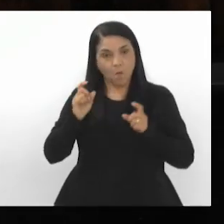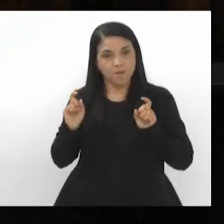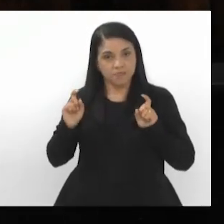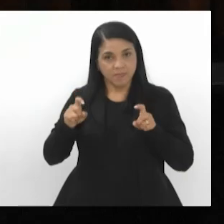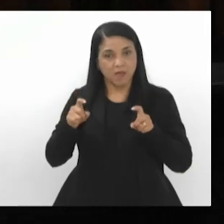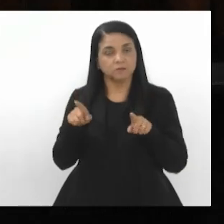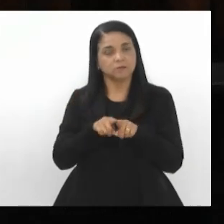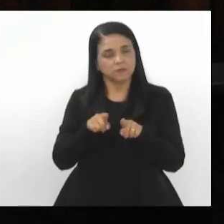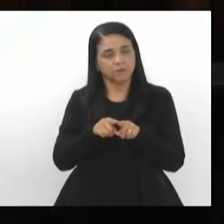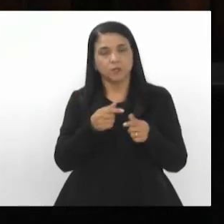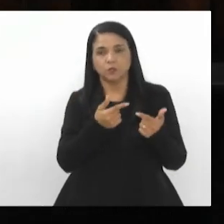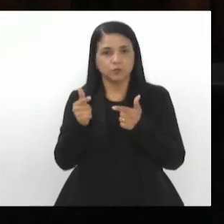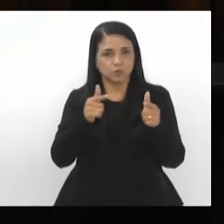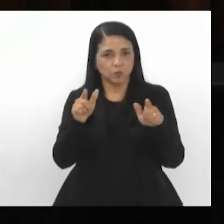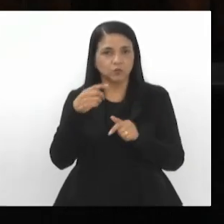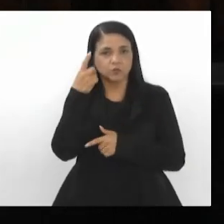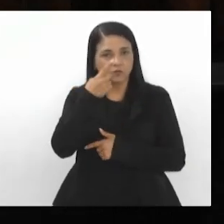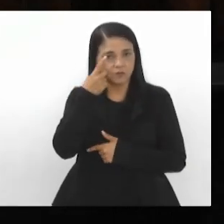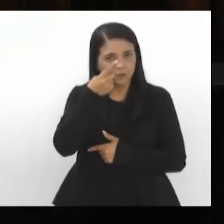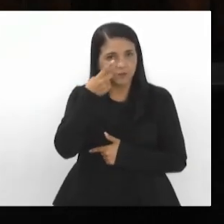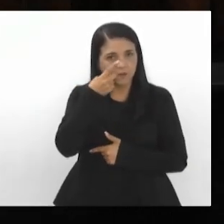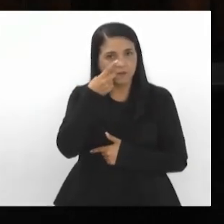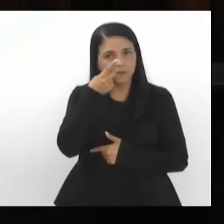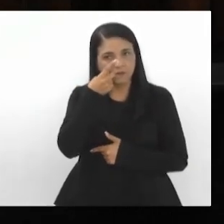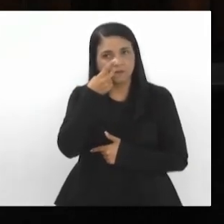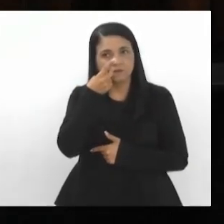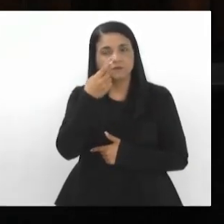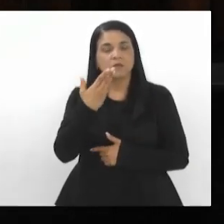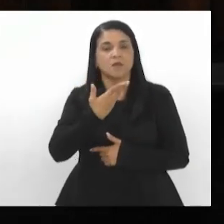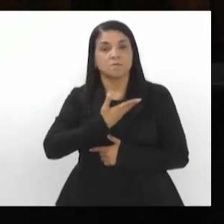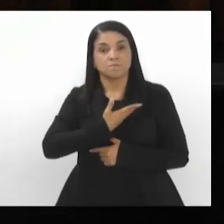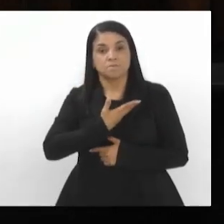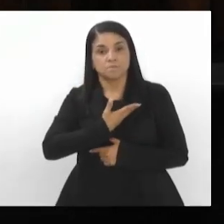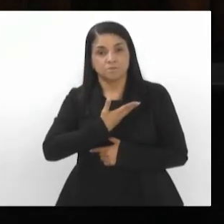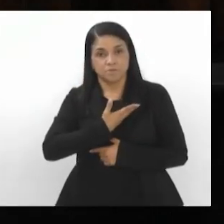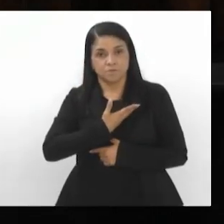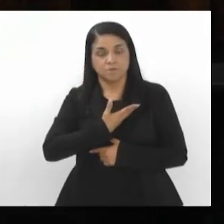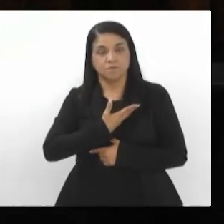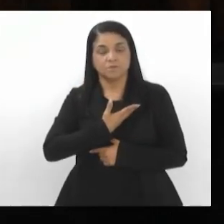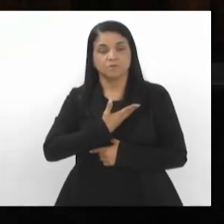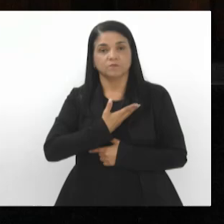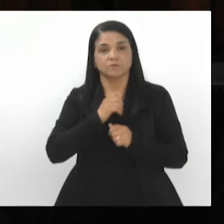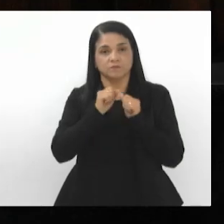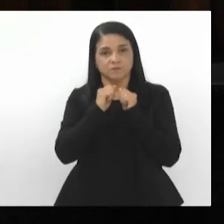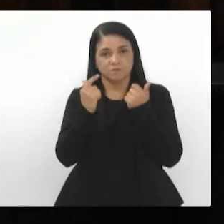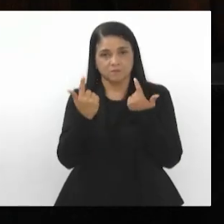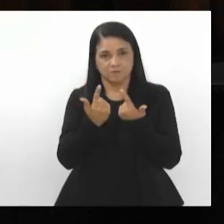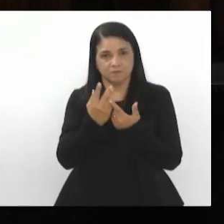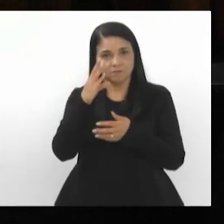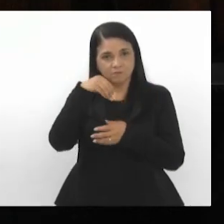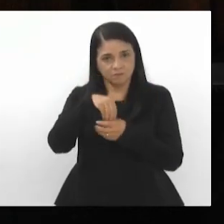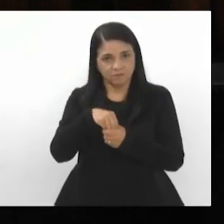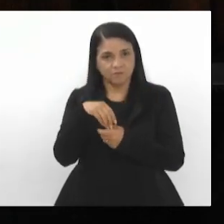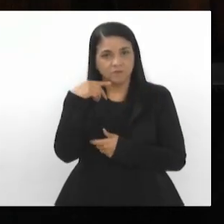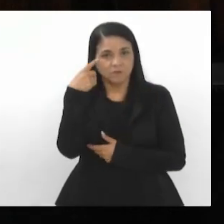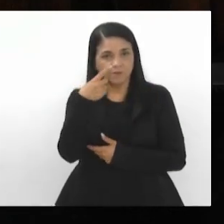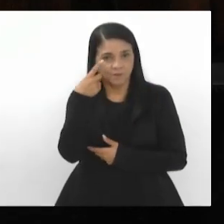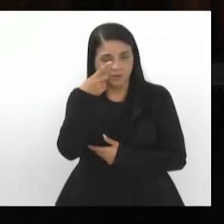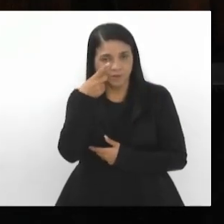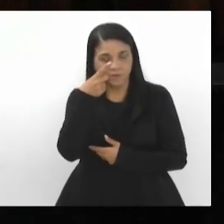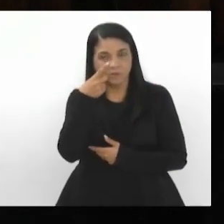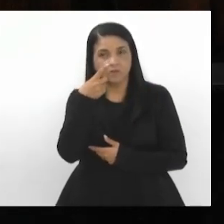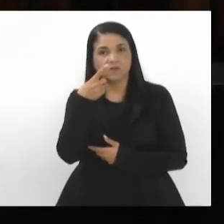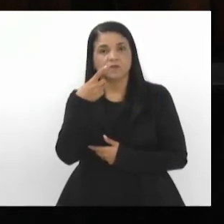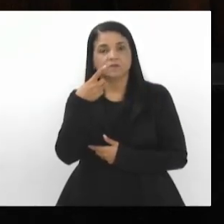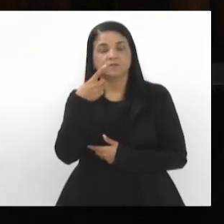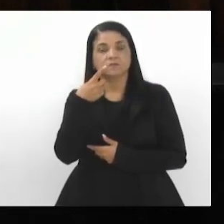que do mandato dos deputados, colegas aqui dessa casa, que a gente quer